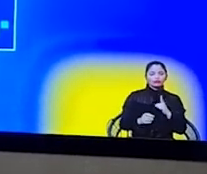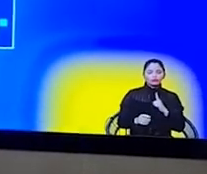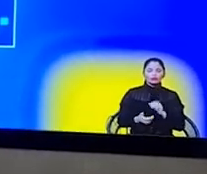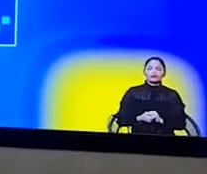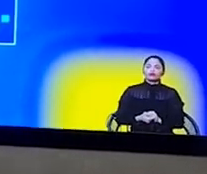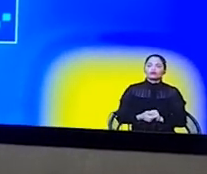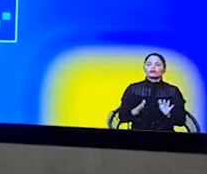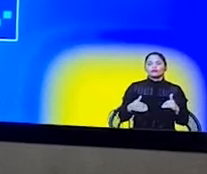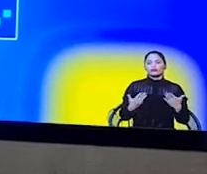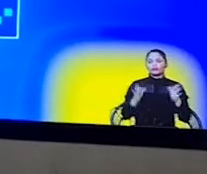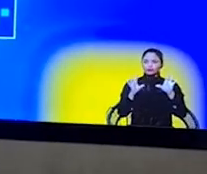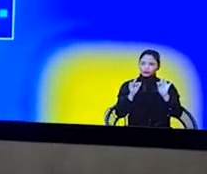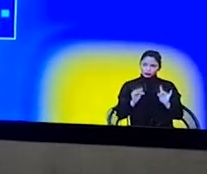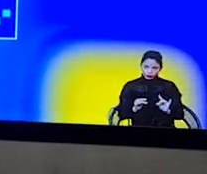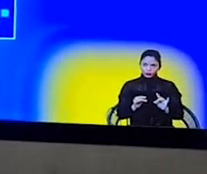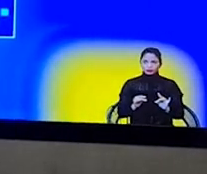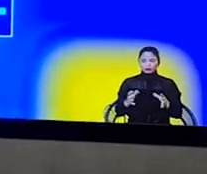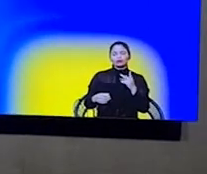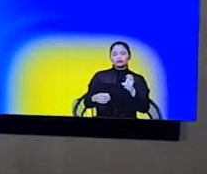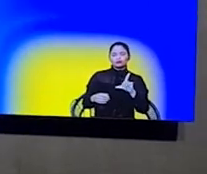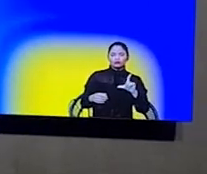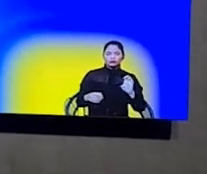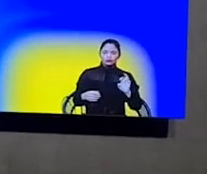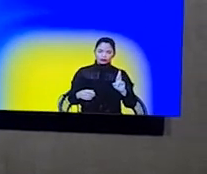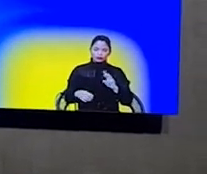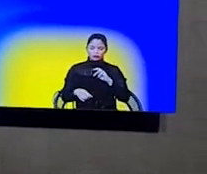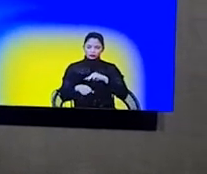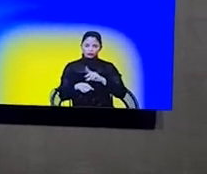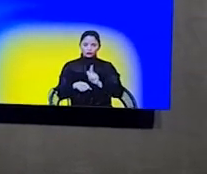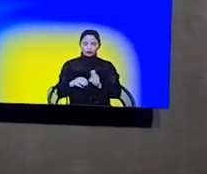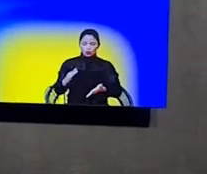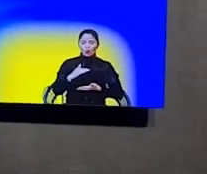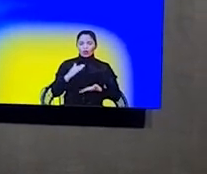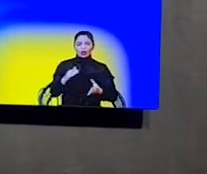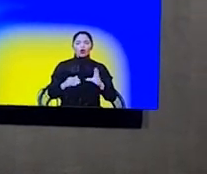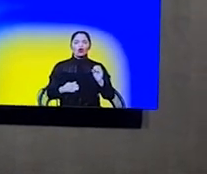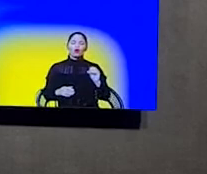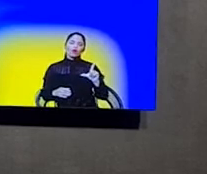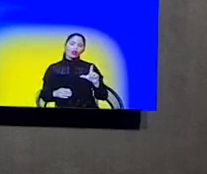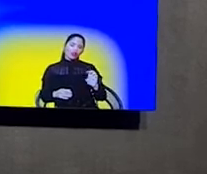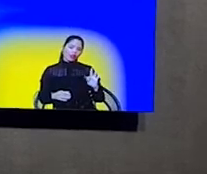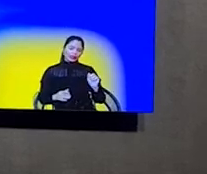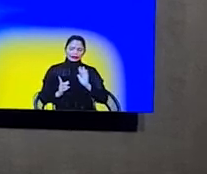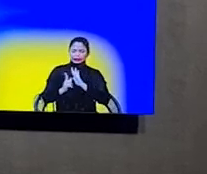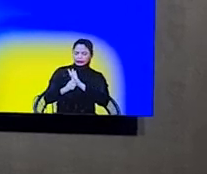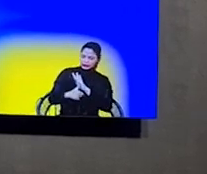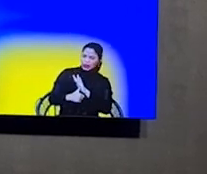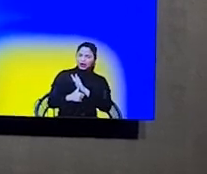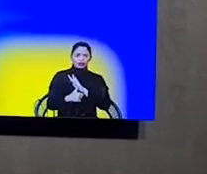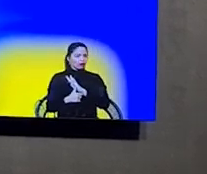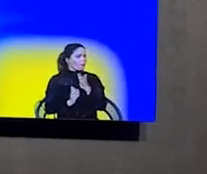uma consideração especial só para os sellers do Magalu Coletas. Se você é Magalu Coletas e se a sua coleta atrasar, ou se a sua coleta não